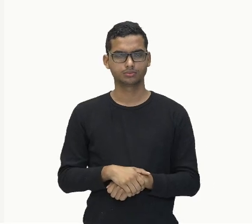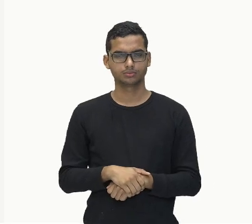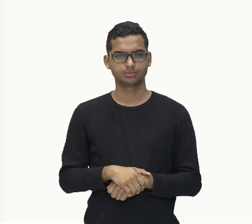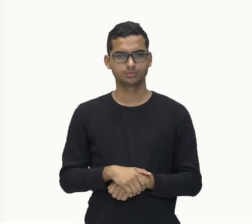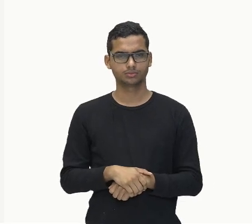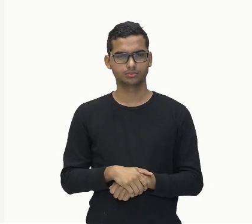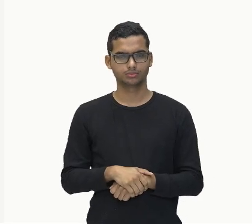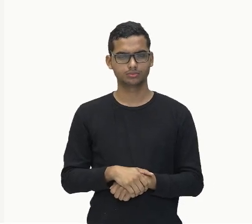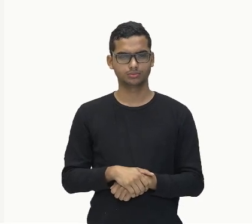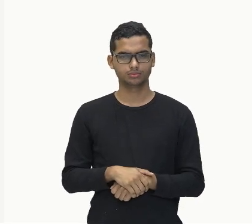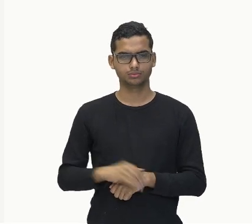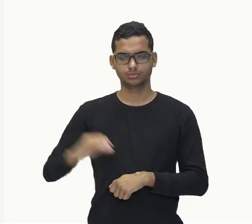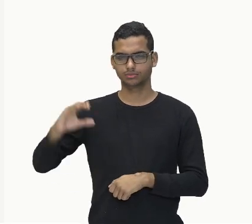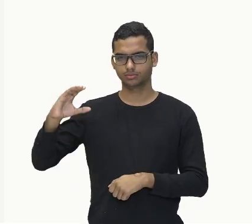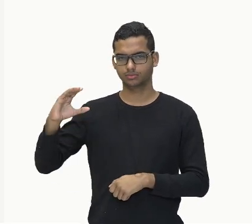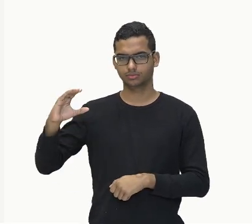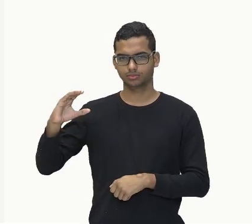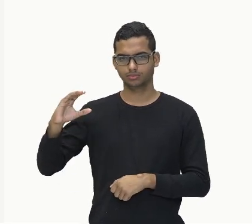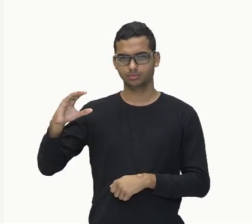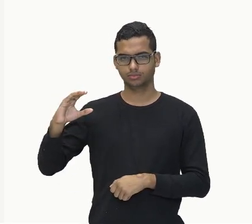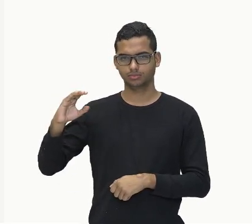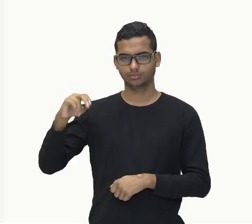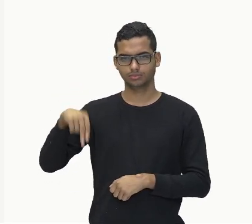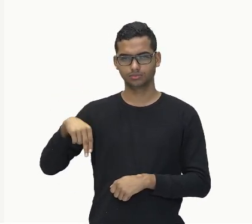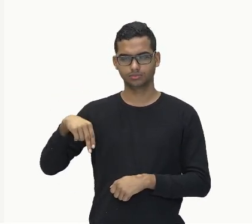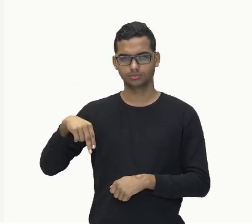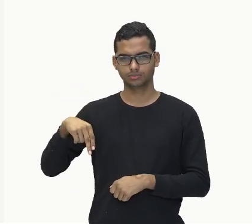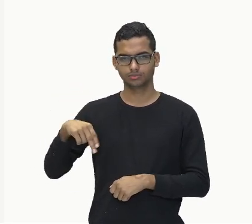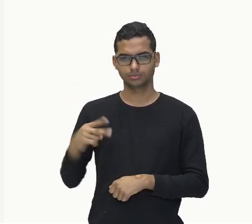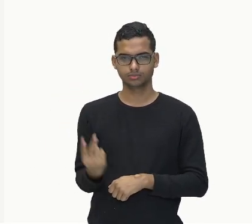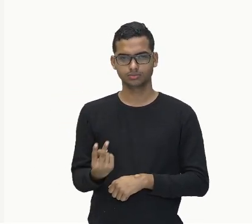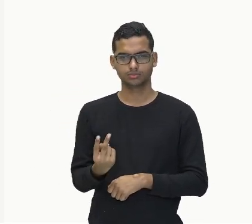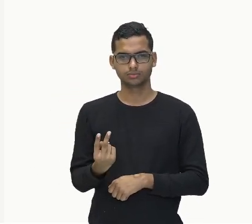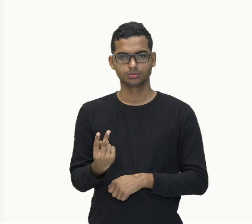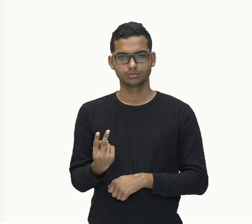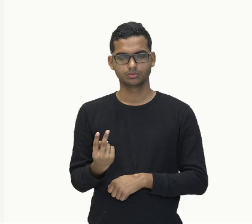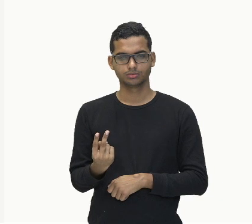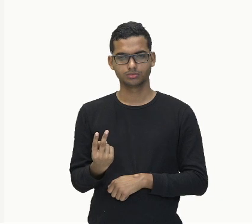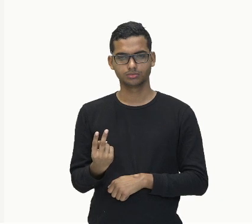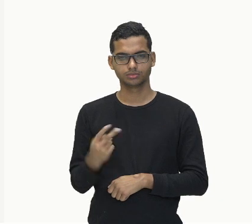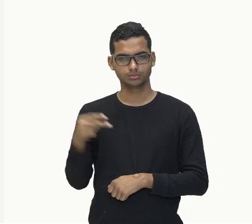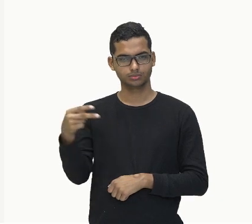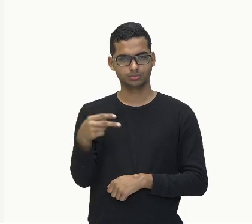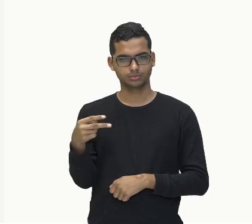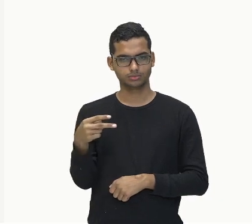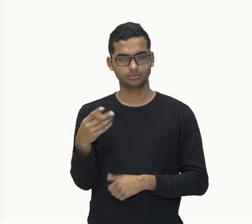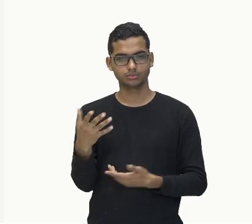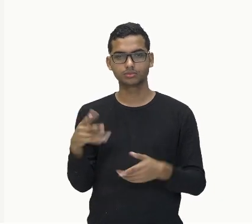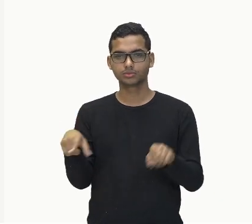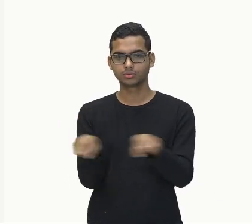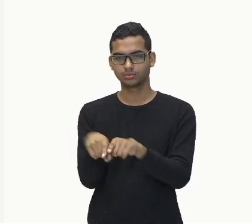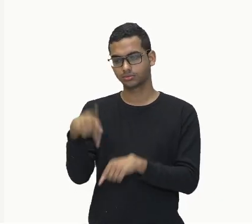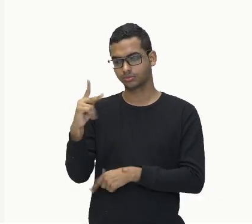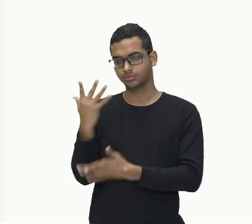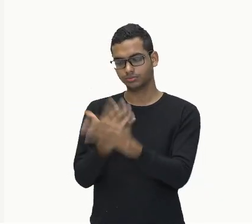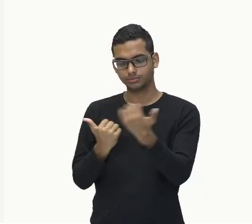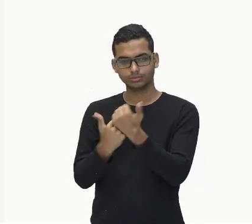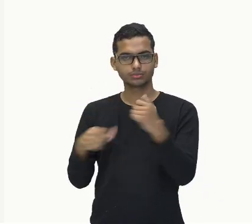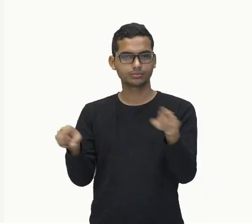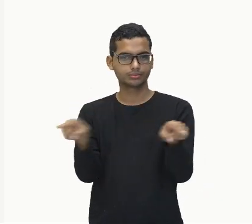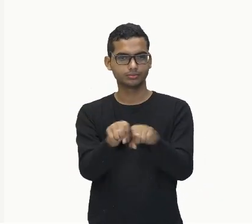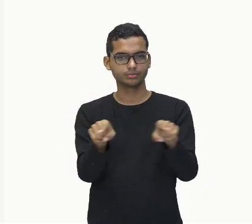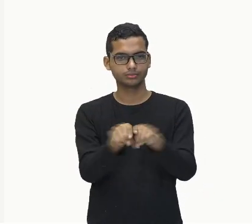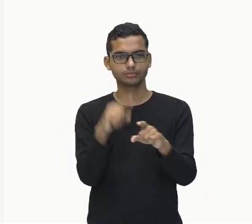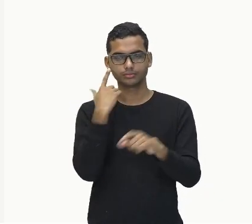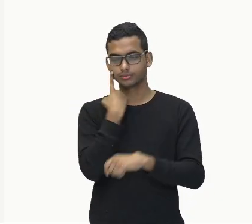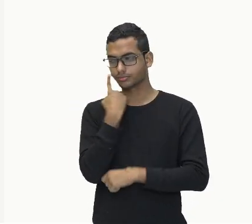ser c de n, 2. O n fatorial não vai mudar, a gente ainda não sabe o valor de